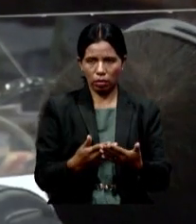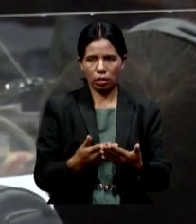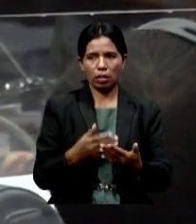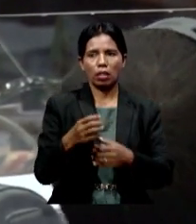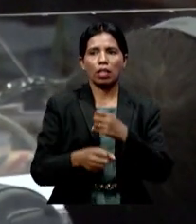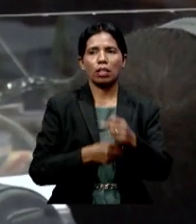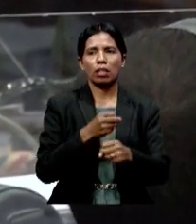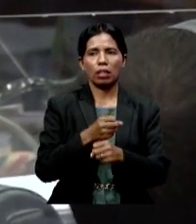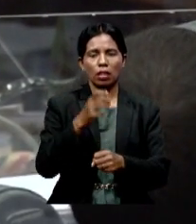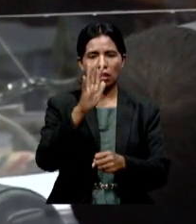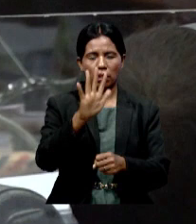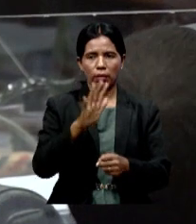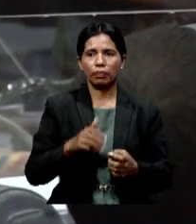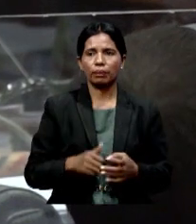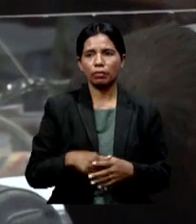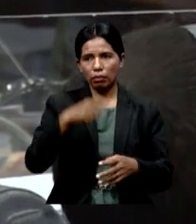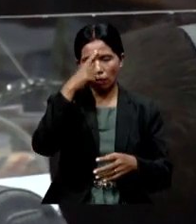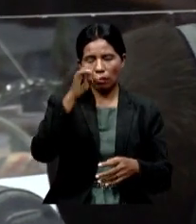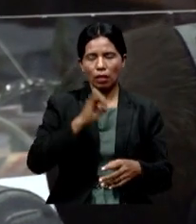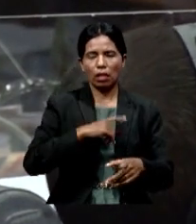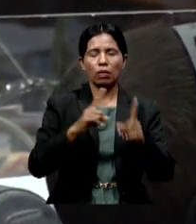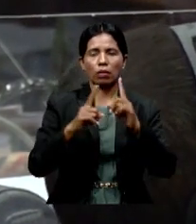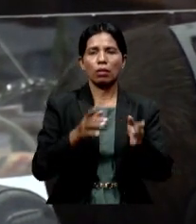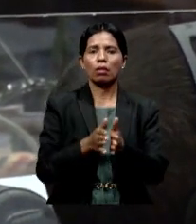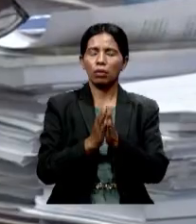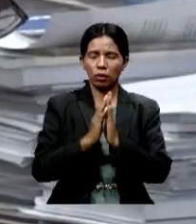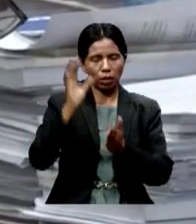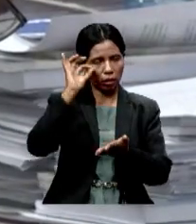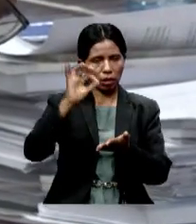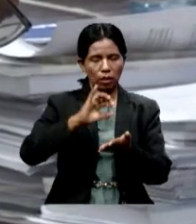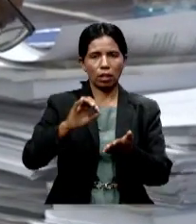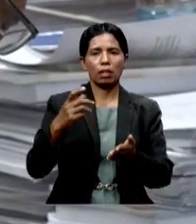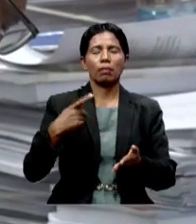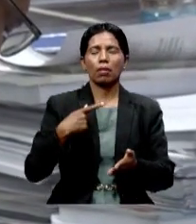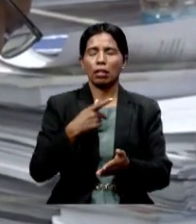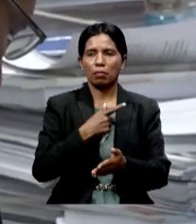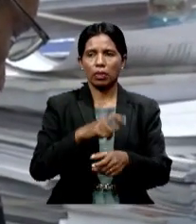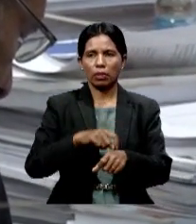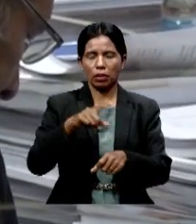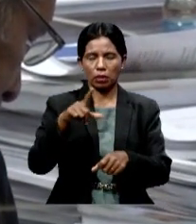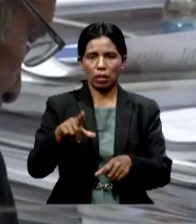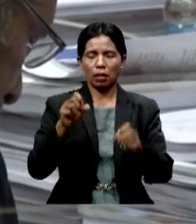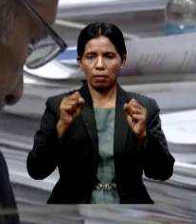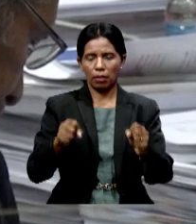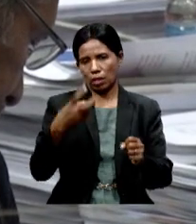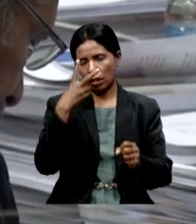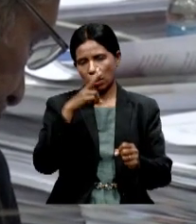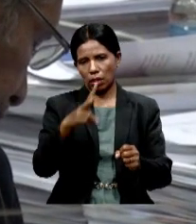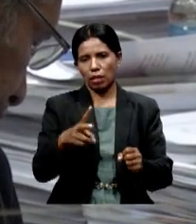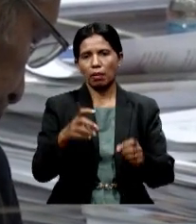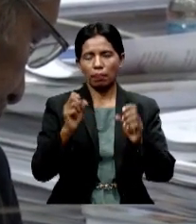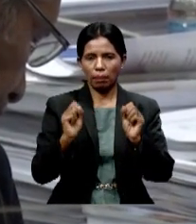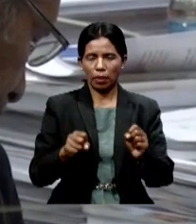tina lima nelara. Tamane mau kuliane para husu ba secretariado Parlamento Nacional inian bele hare bele